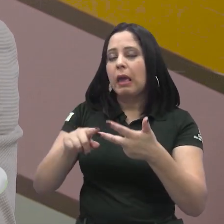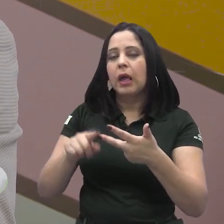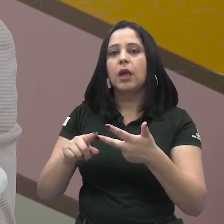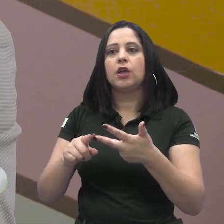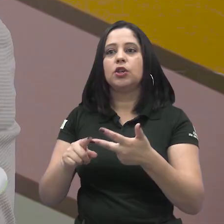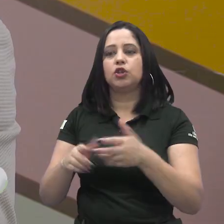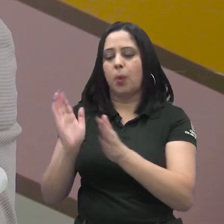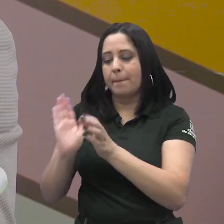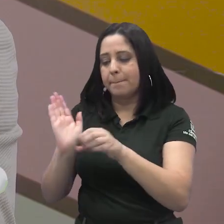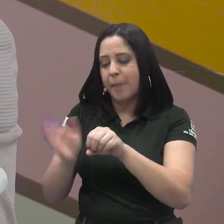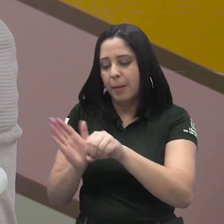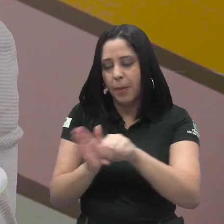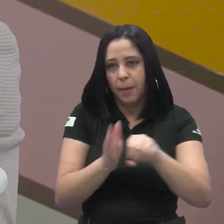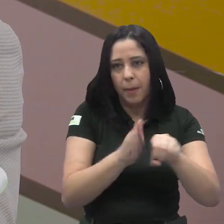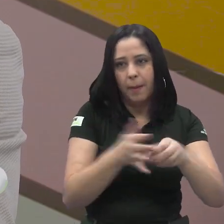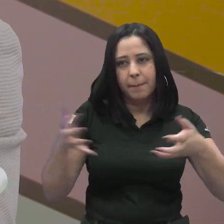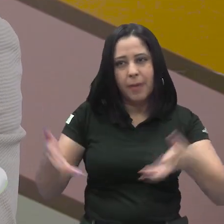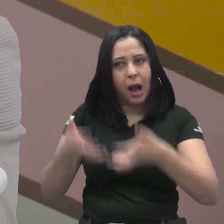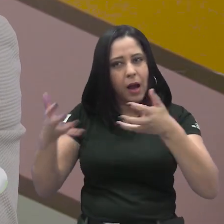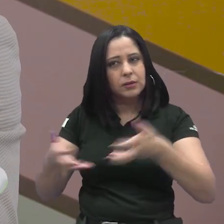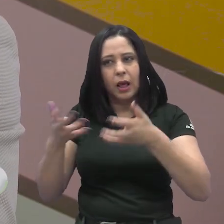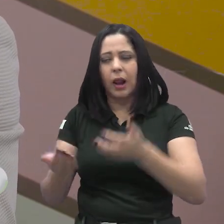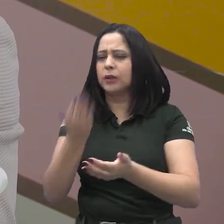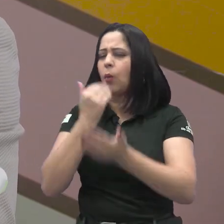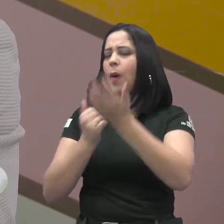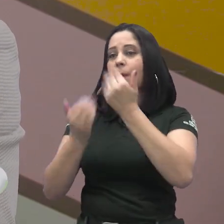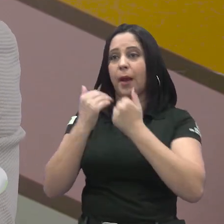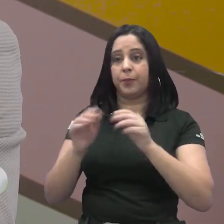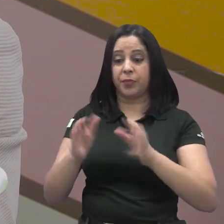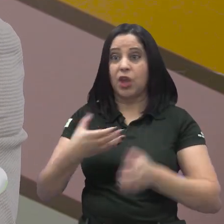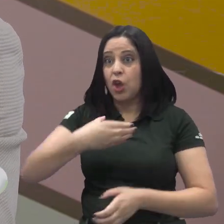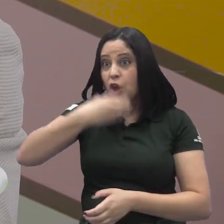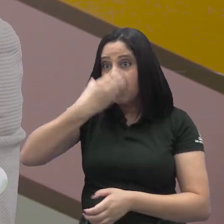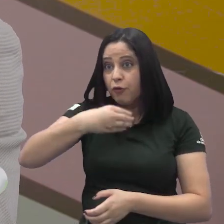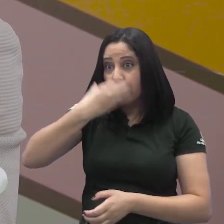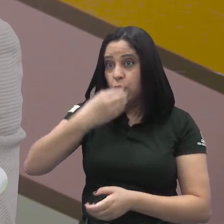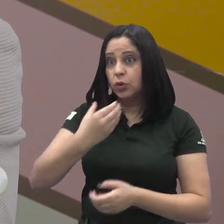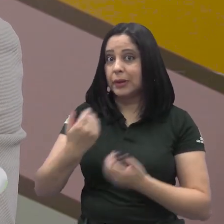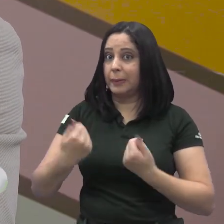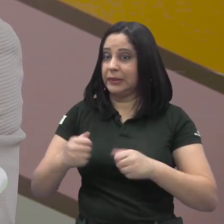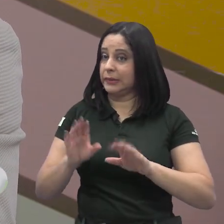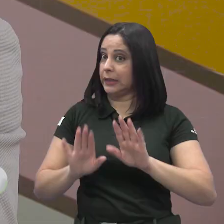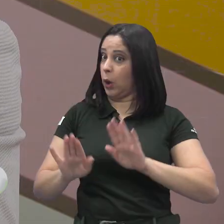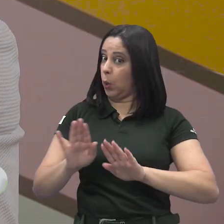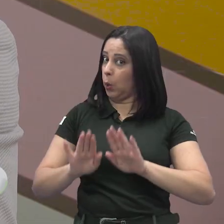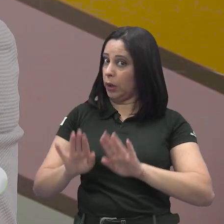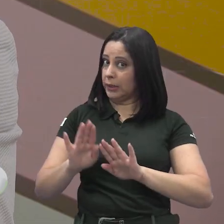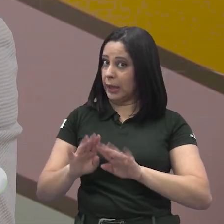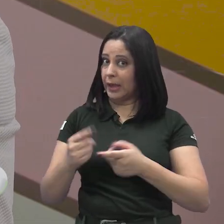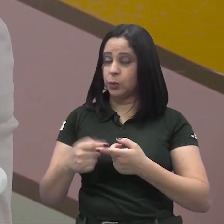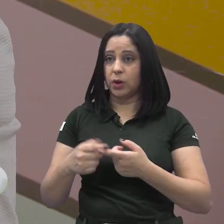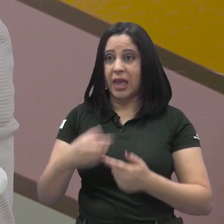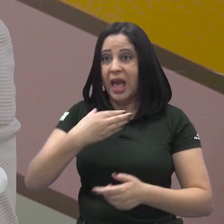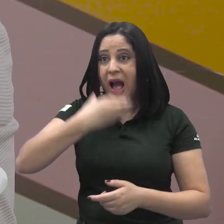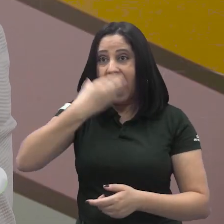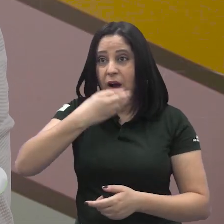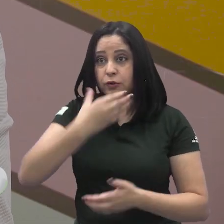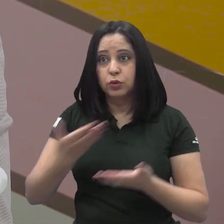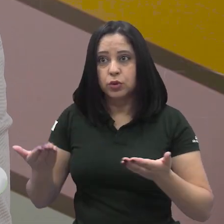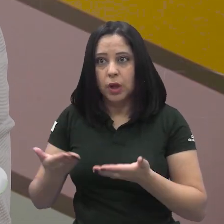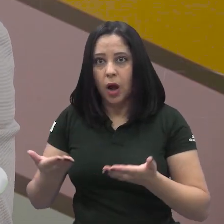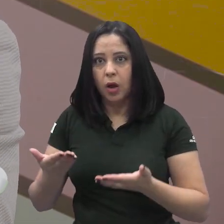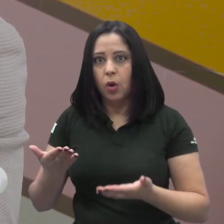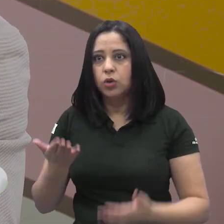e bastante legume, verdura, folhas. E com relação às frutas, ter bastante cuidado, porque as frutas de hoje são absurdamente